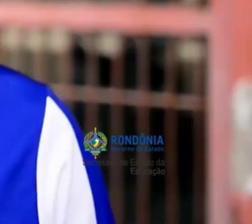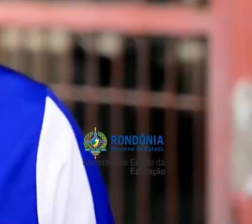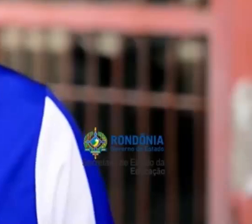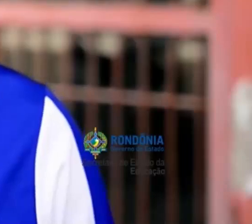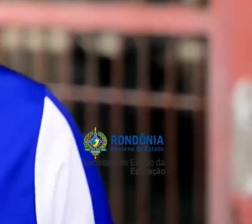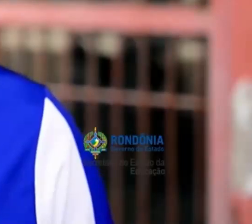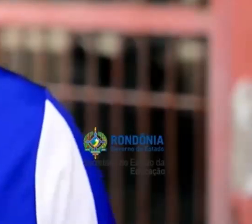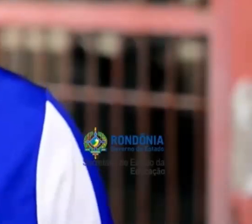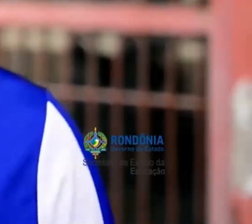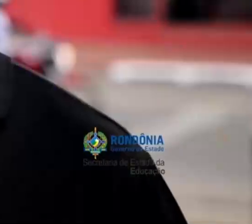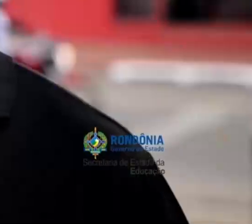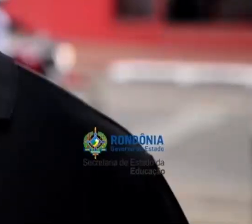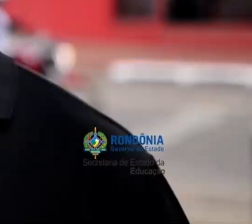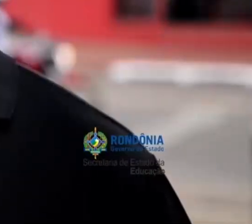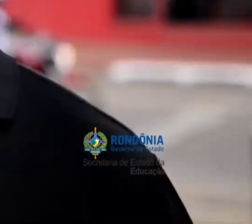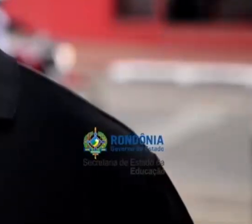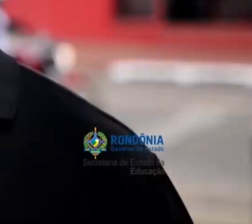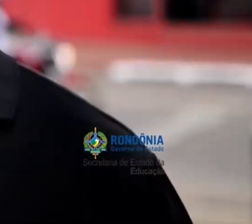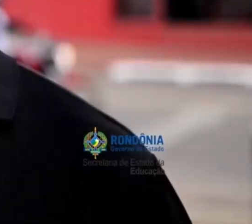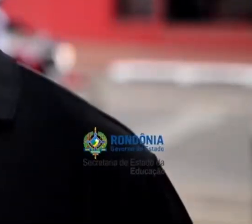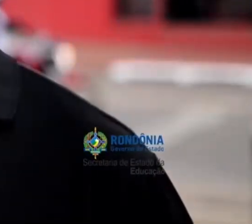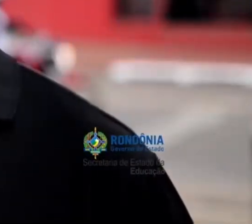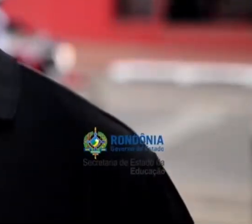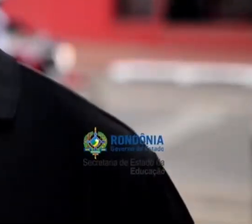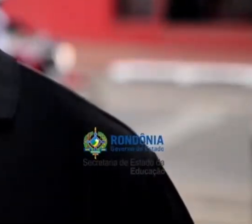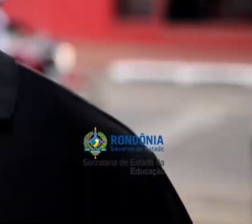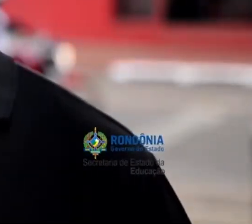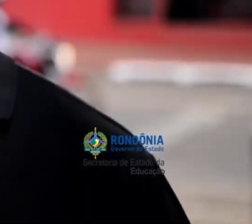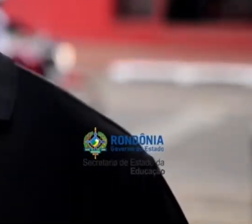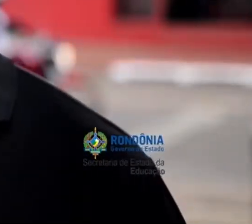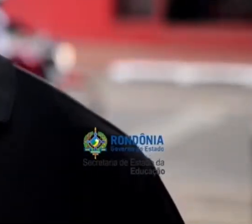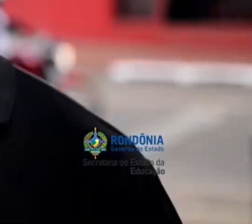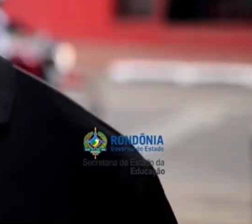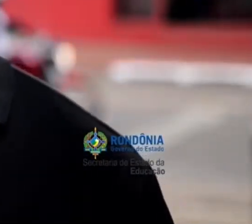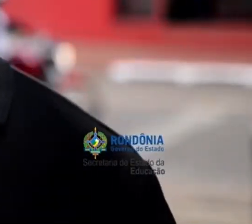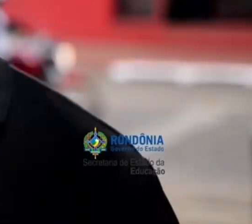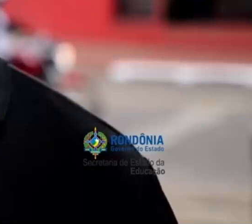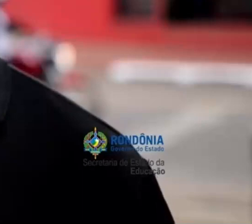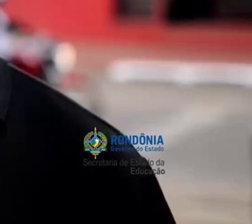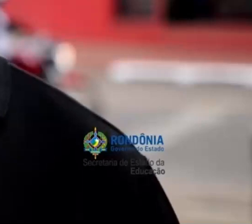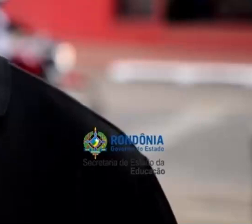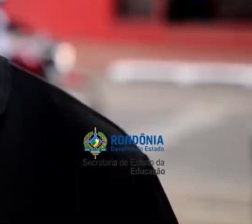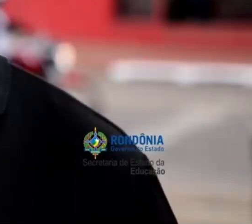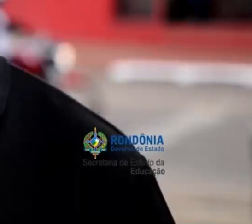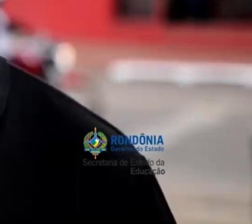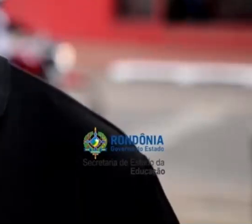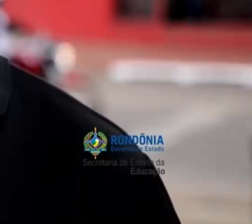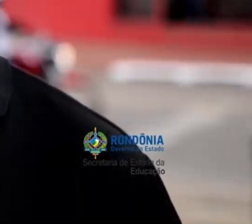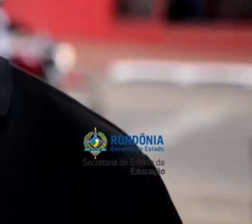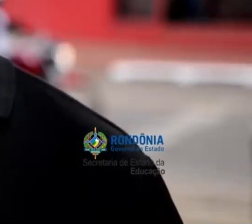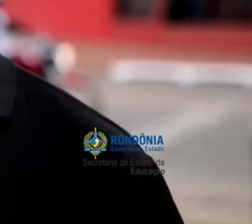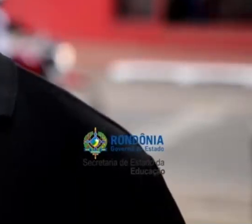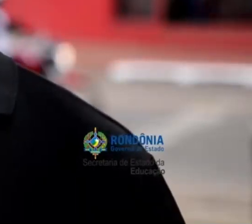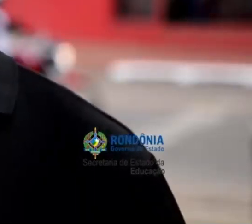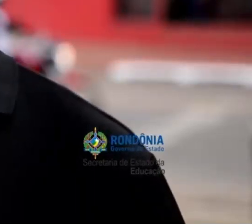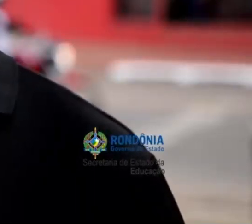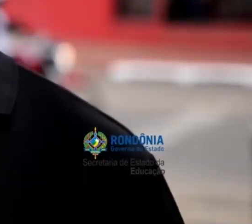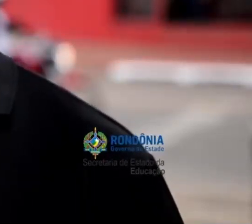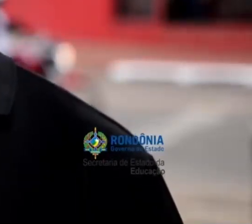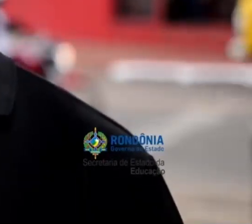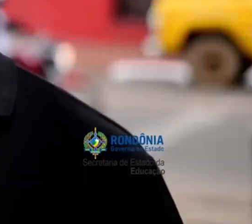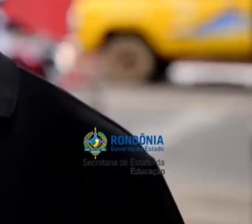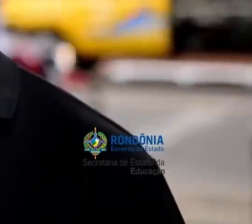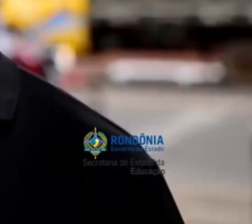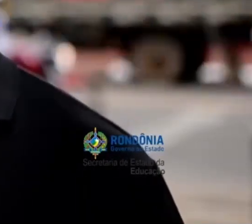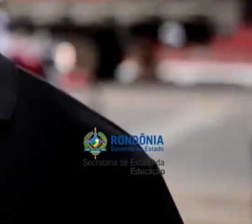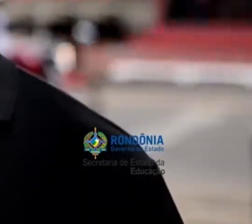é raiz quadrada. No meu entender, raiz quadrada é uma divisão de um número que você divide e o valor